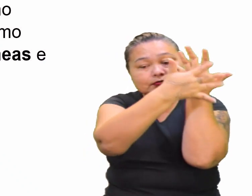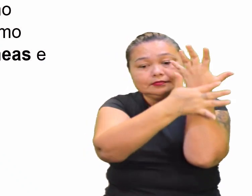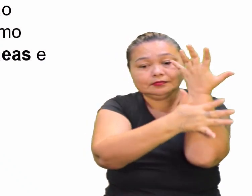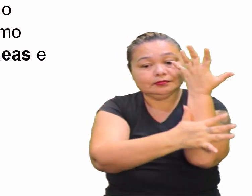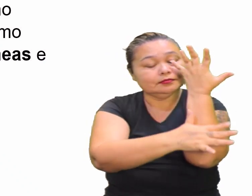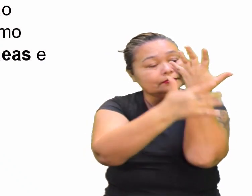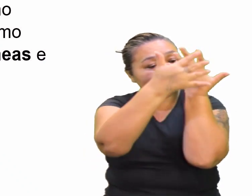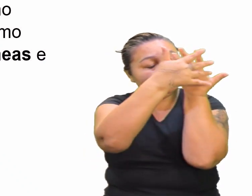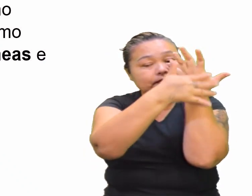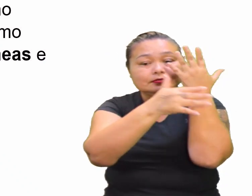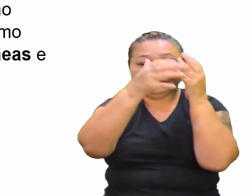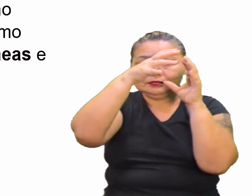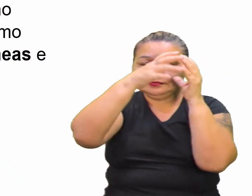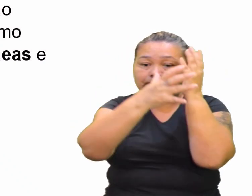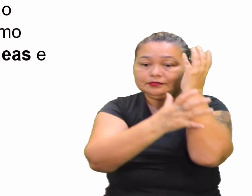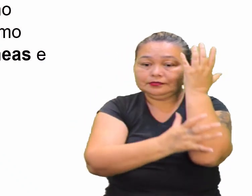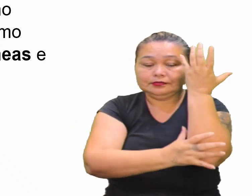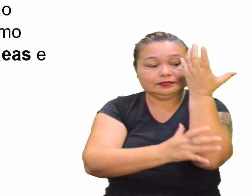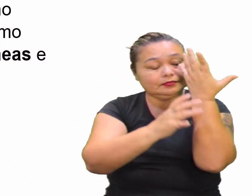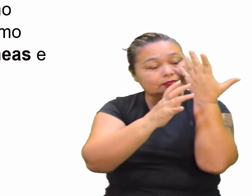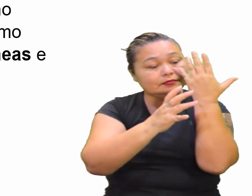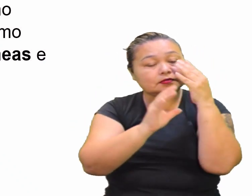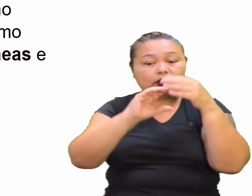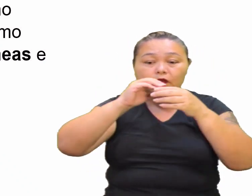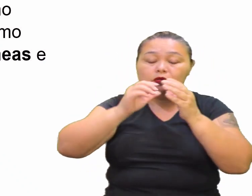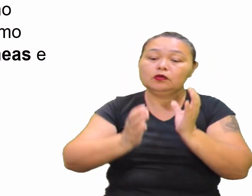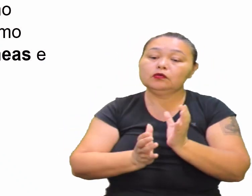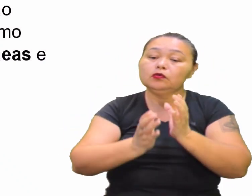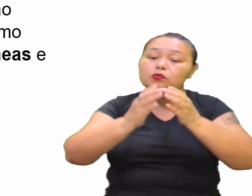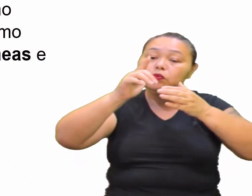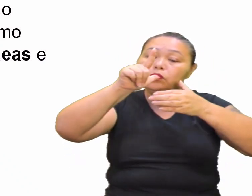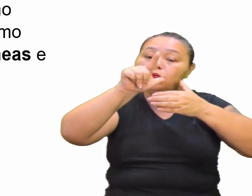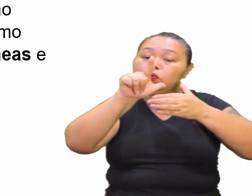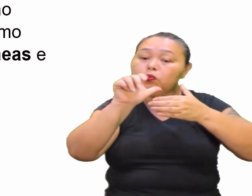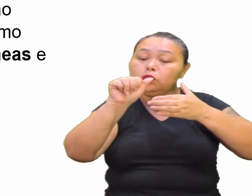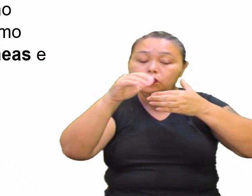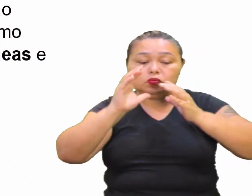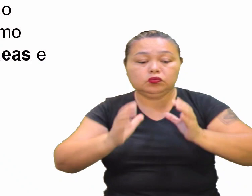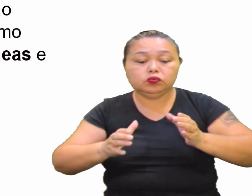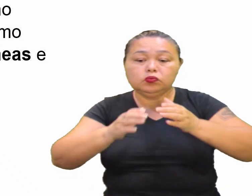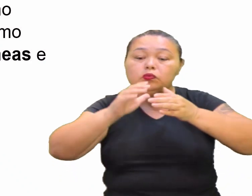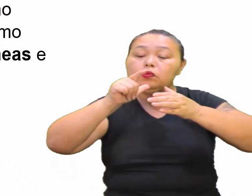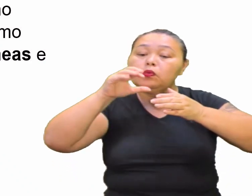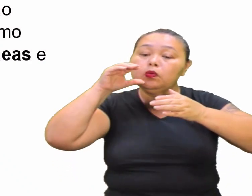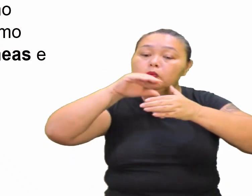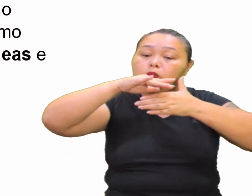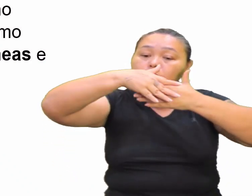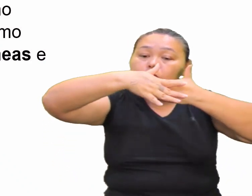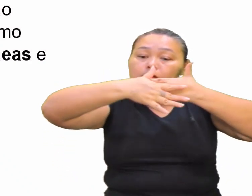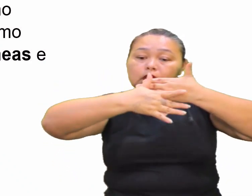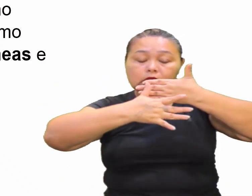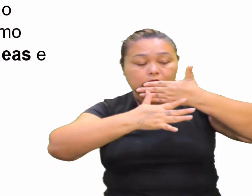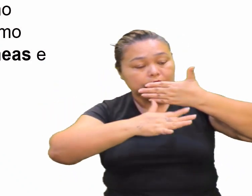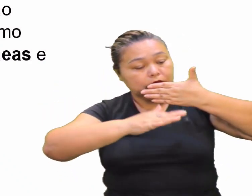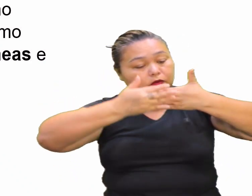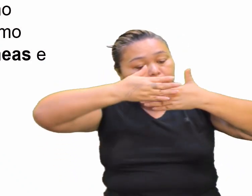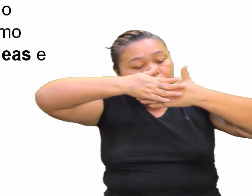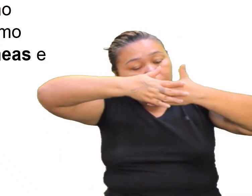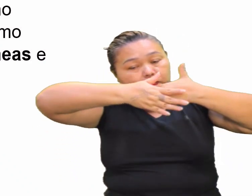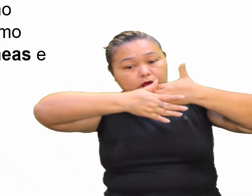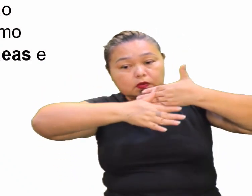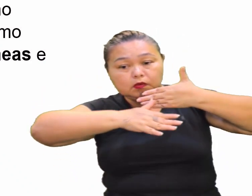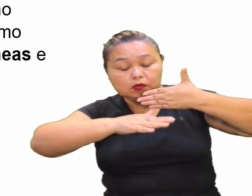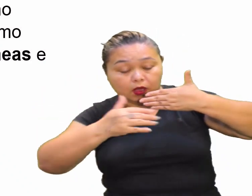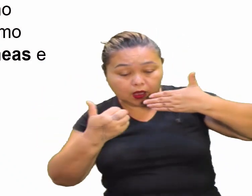rochas, né? Depois é de um tempo. O início da formação dessas rochas. O início. Né? Então, assim, não sei se vocês já observaram, né? Mas algumas rochas, quando você